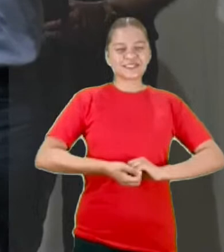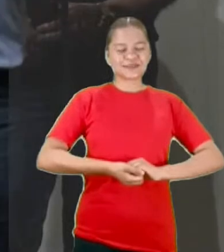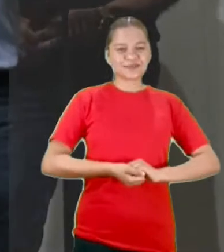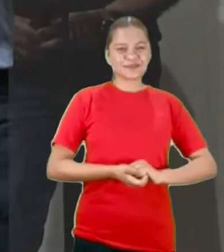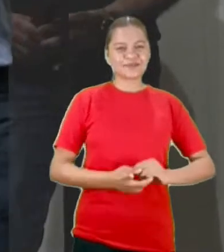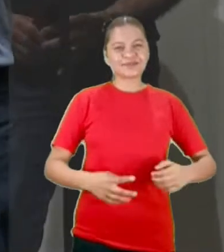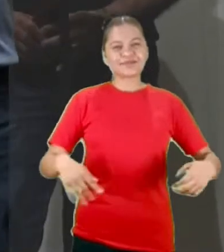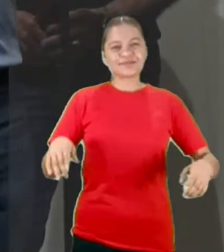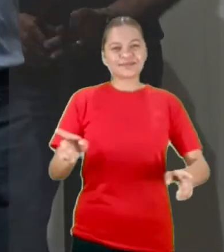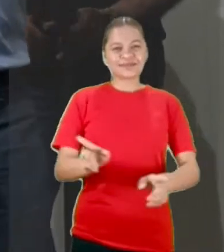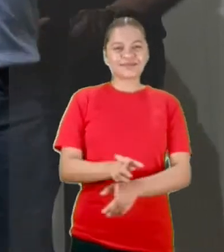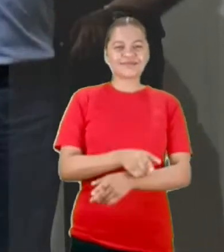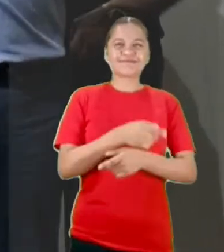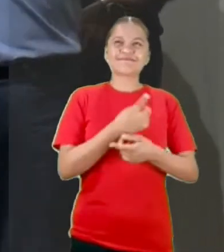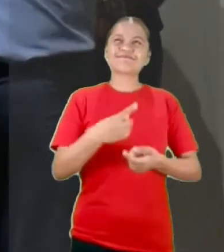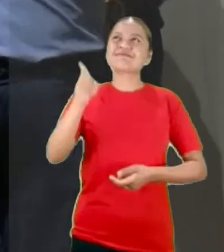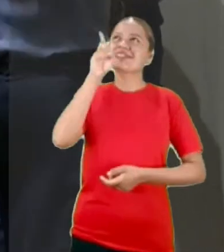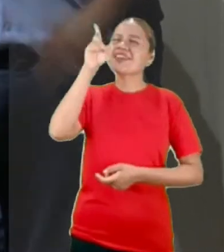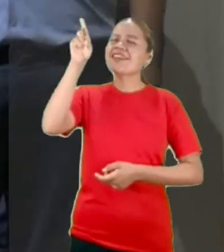Ele é grande.